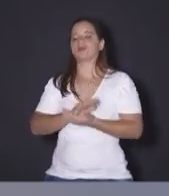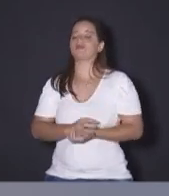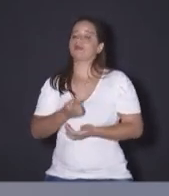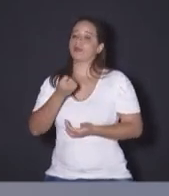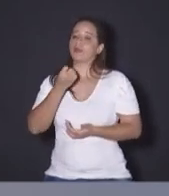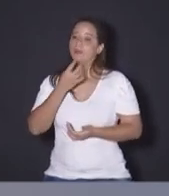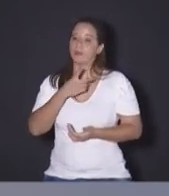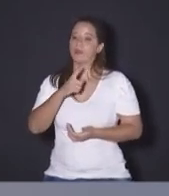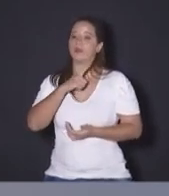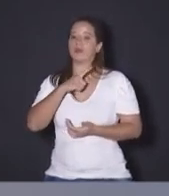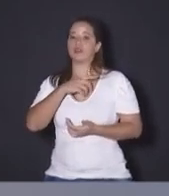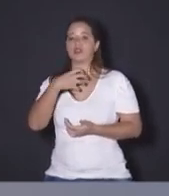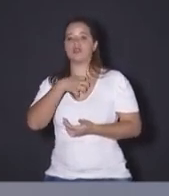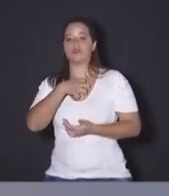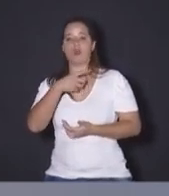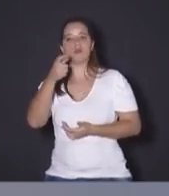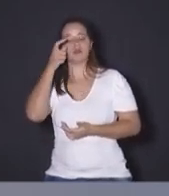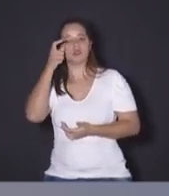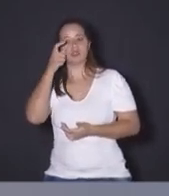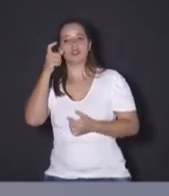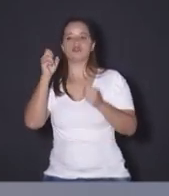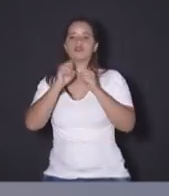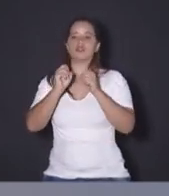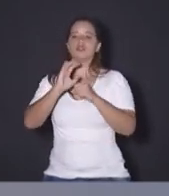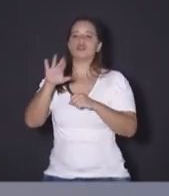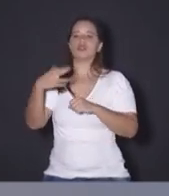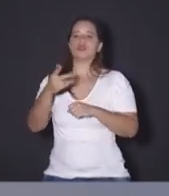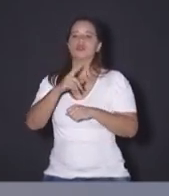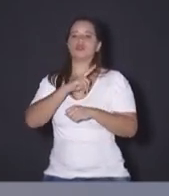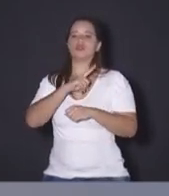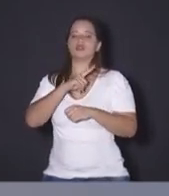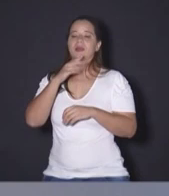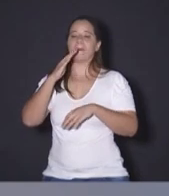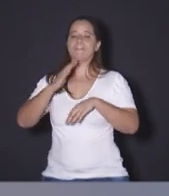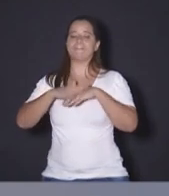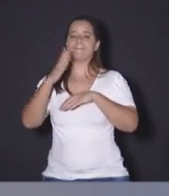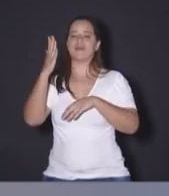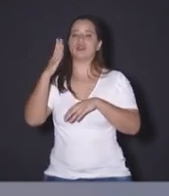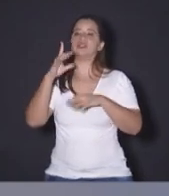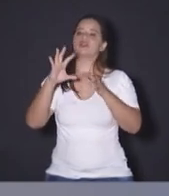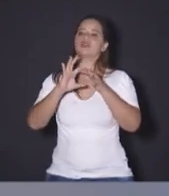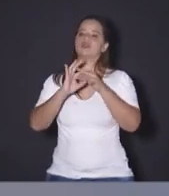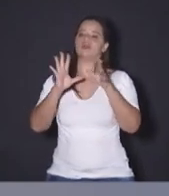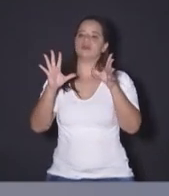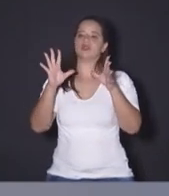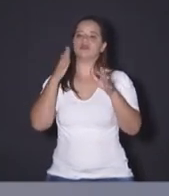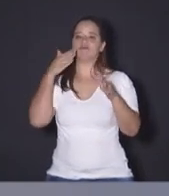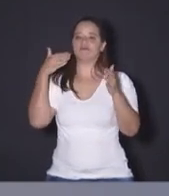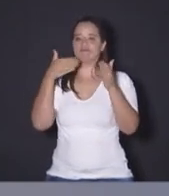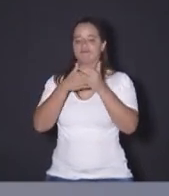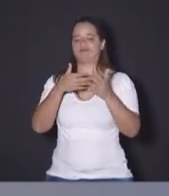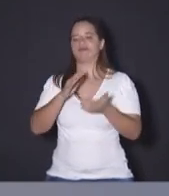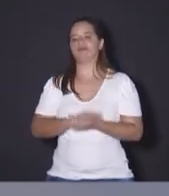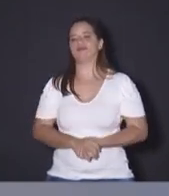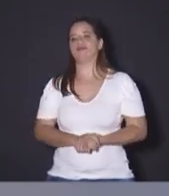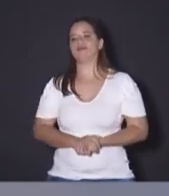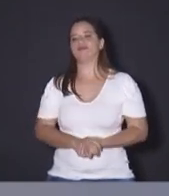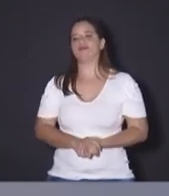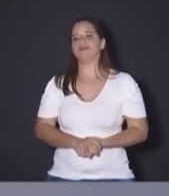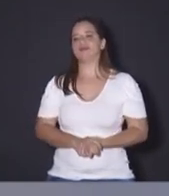existem formas mais interessante fazer quando você tem mais liberdade de interferir na rede